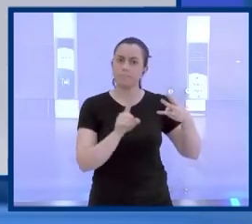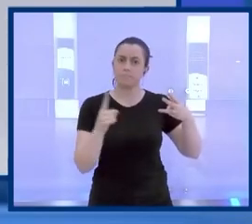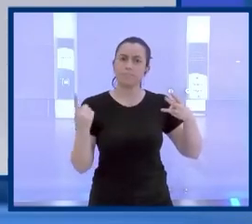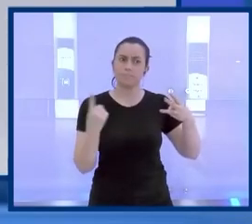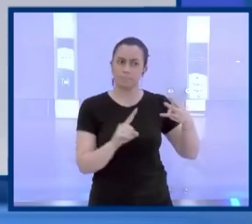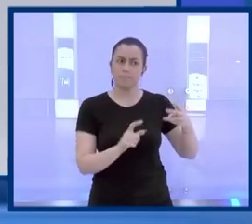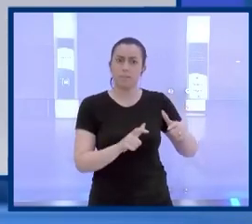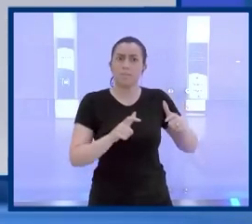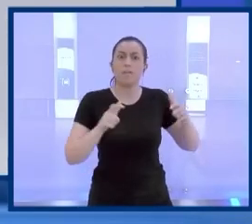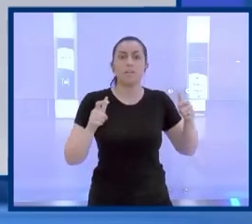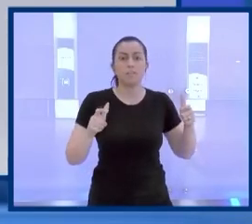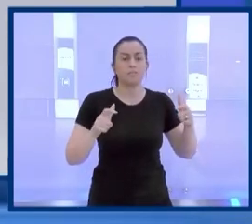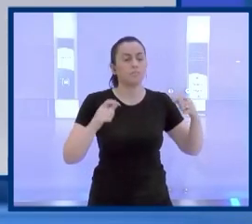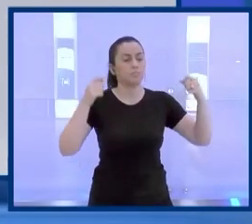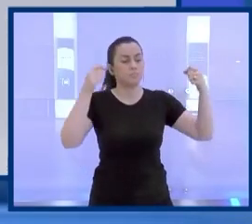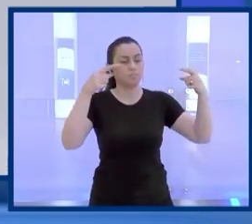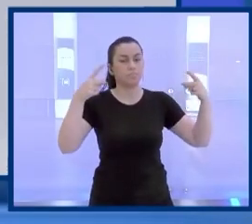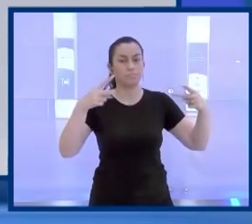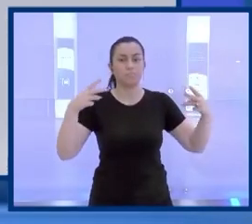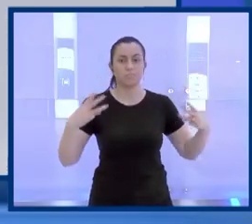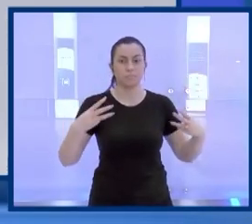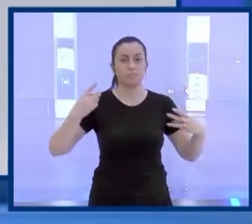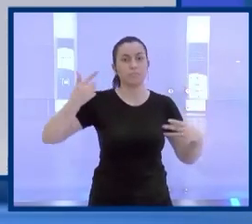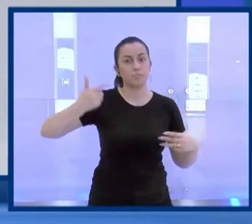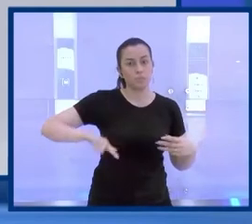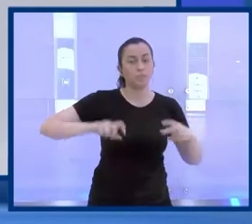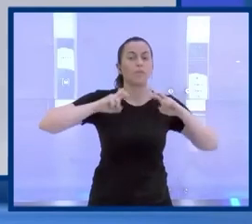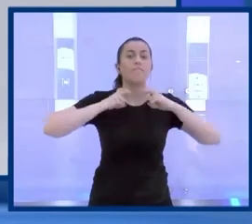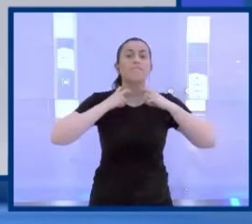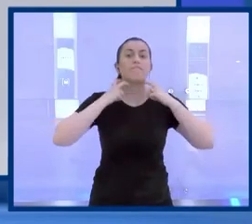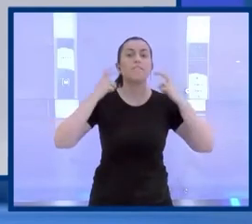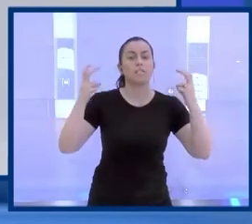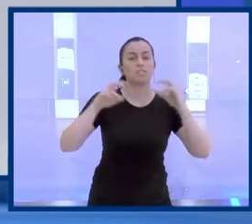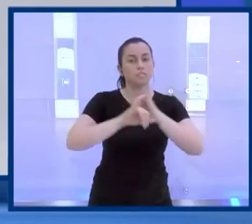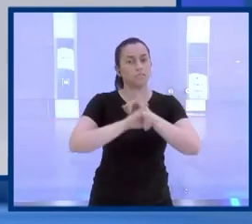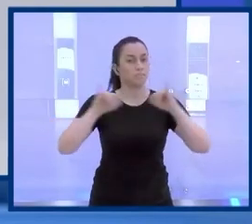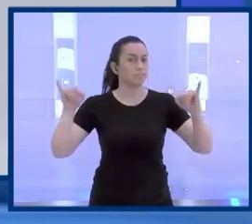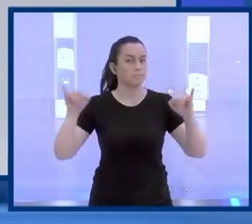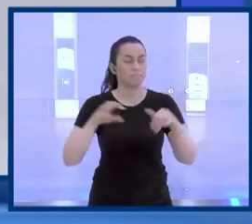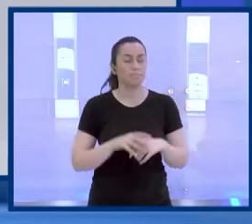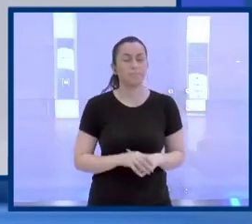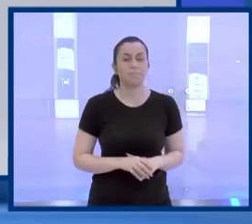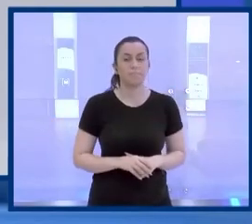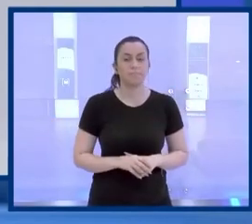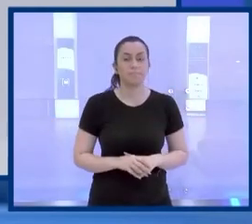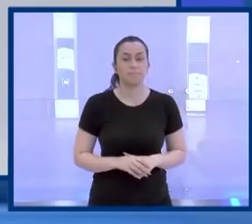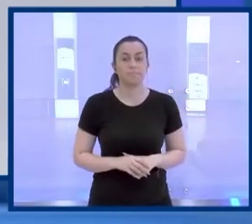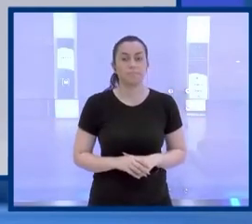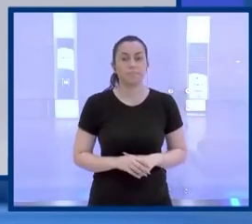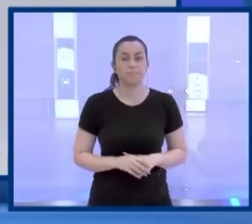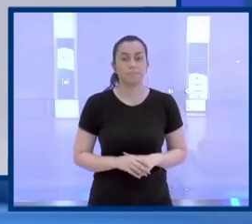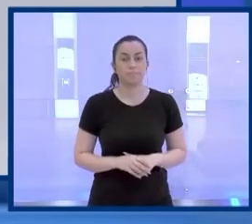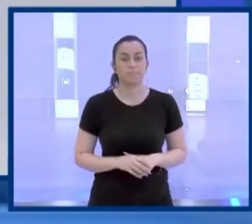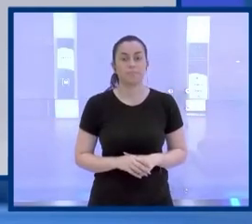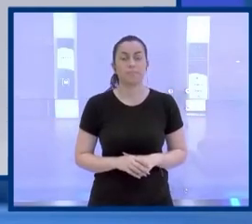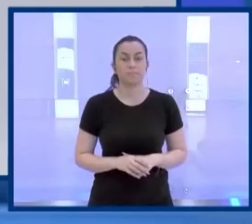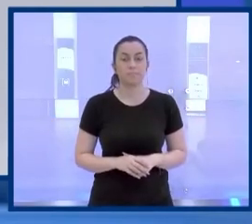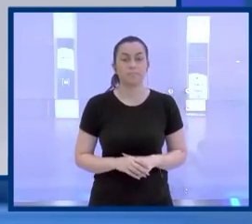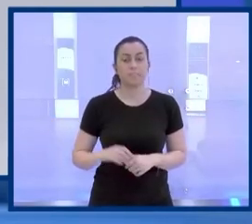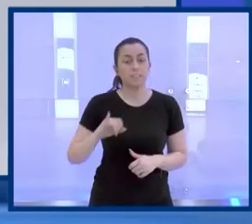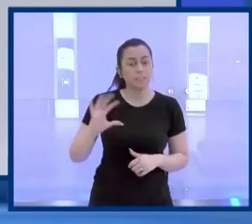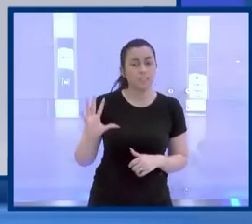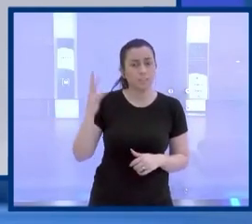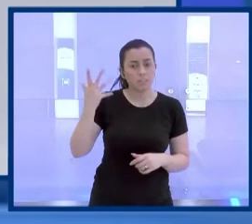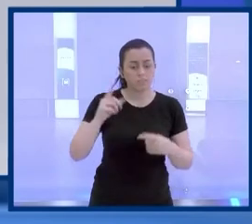maiores propostas serão classificadas para a etapa em viva voz. Ou seja, haverá viva voz caso mais de uma proponente